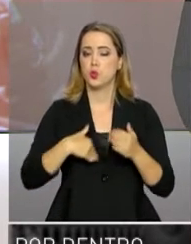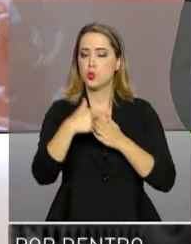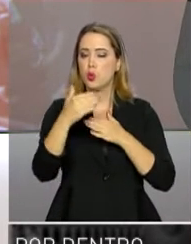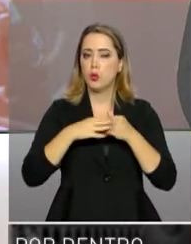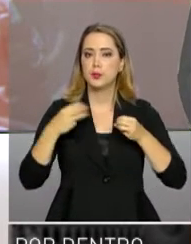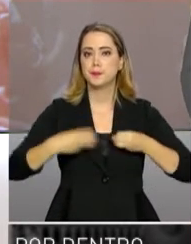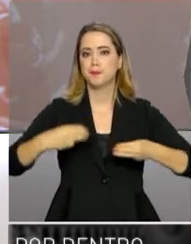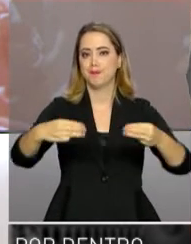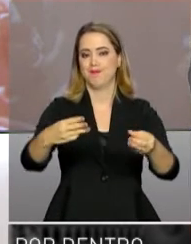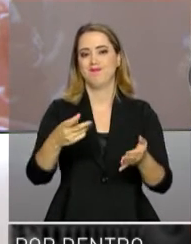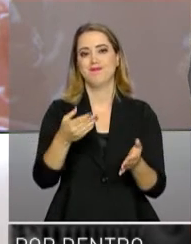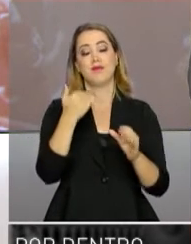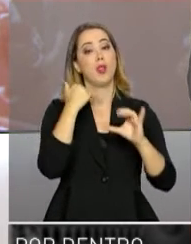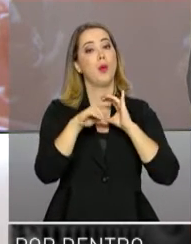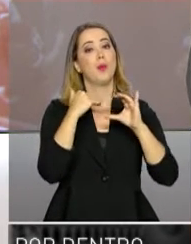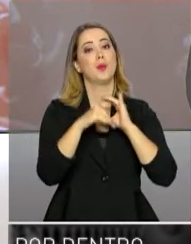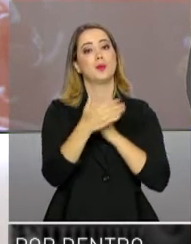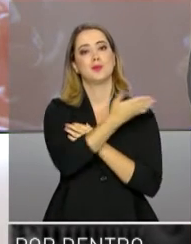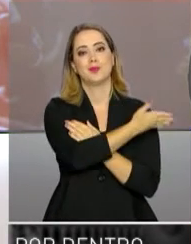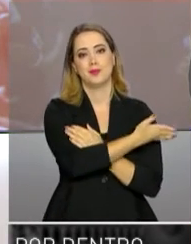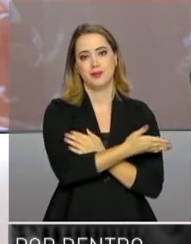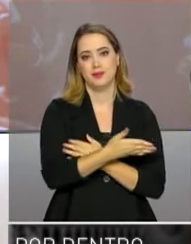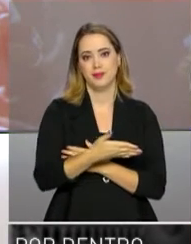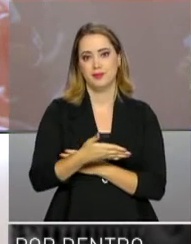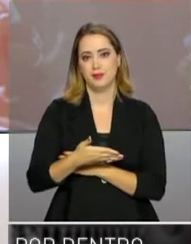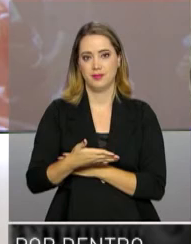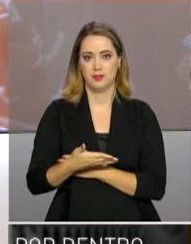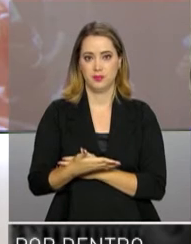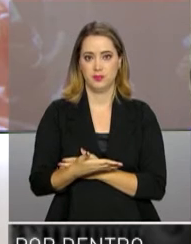ministério, escreva para